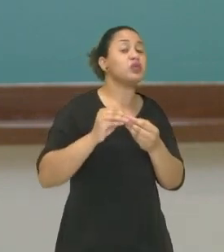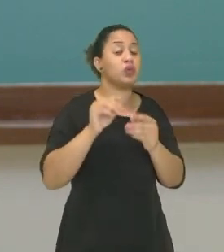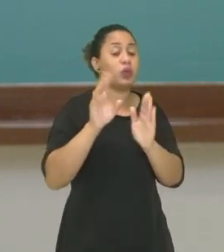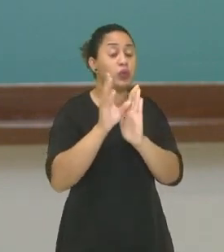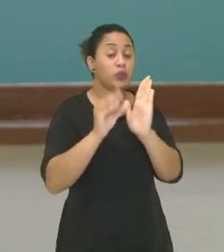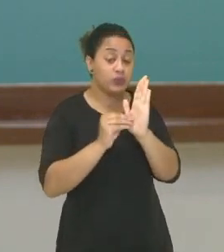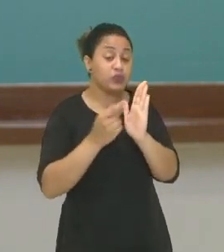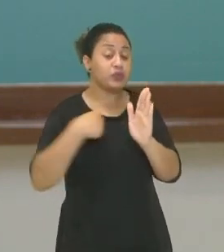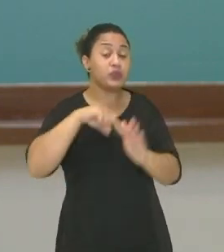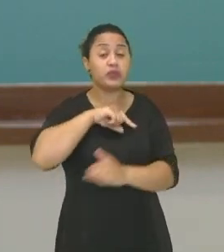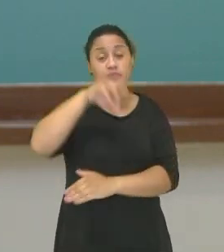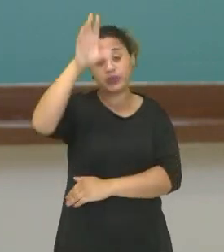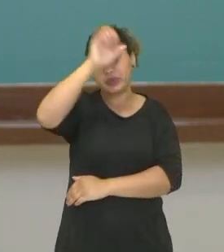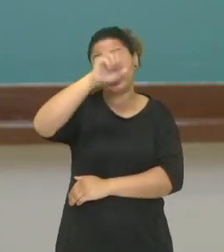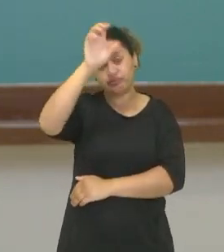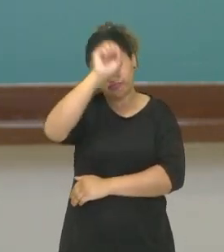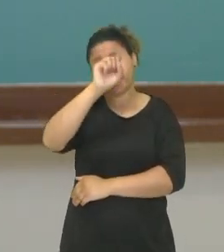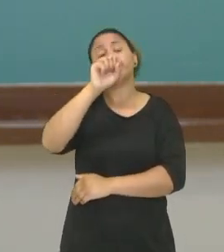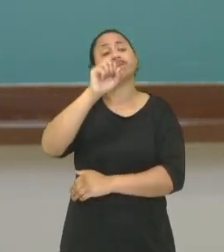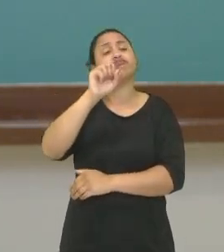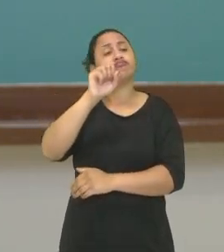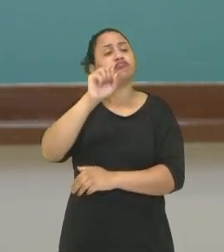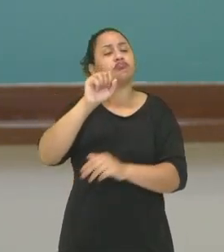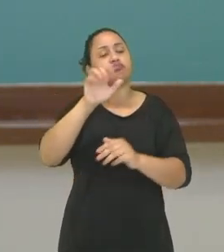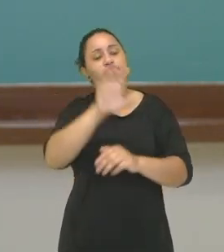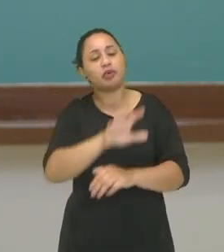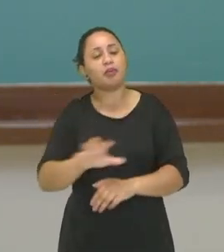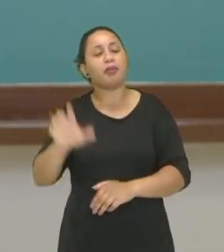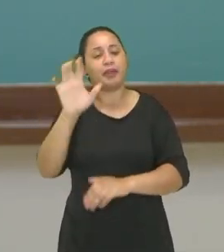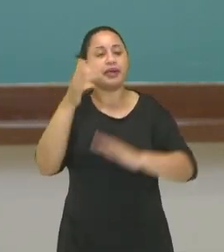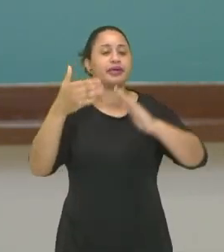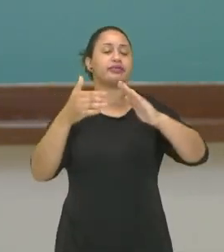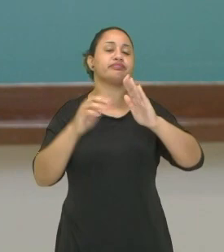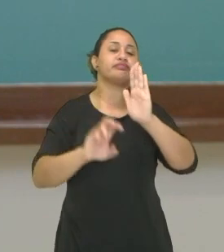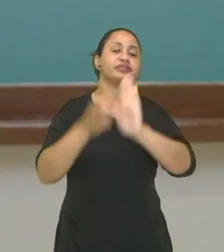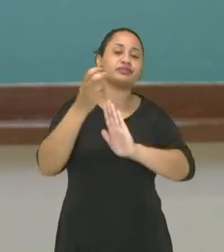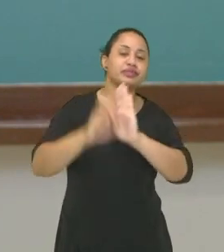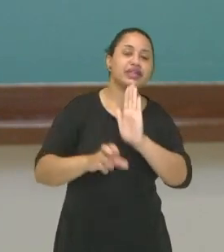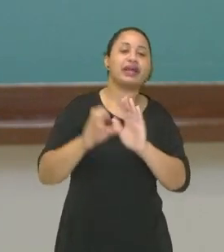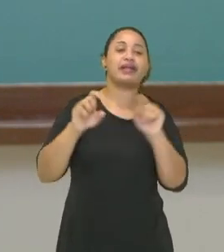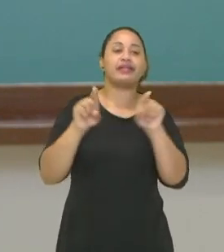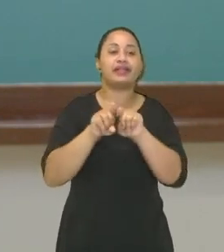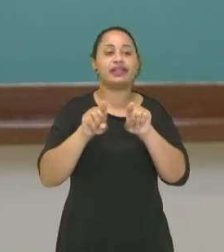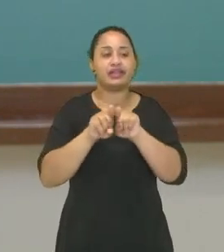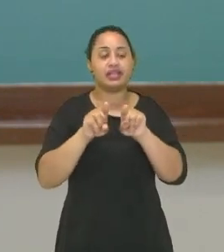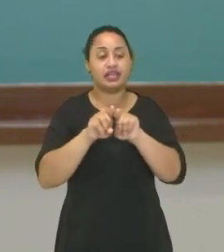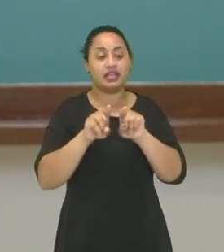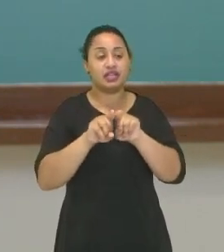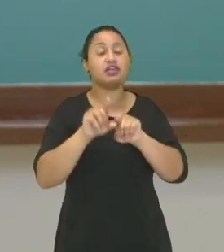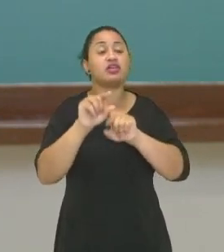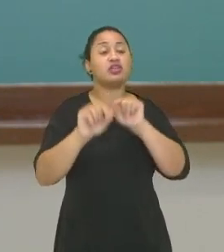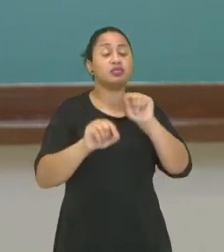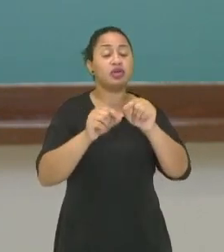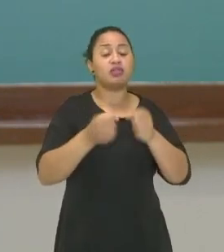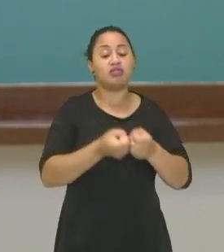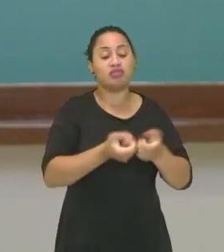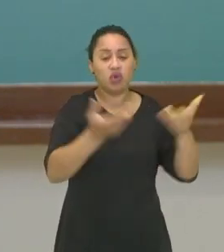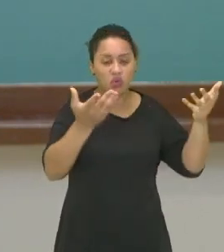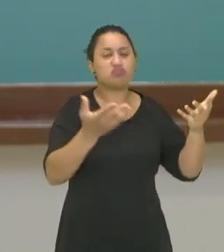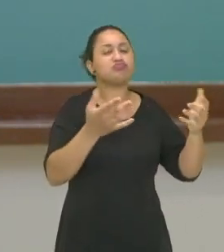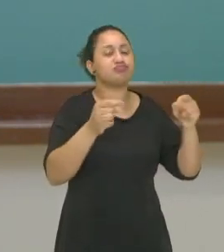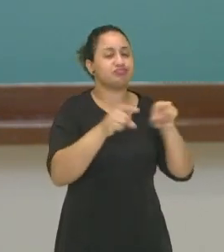assunto que a gente está trabalhando ali com relação a essa pirâmide de energia e também ali essa questão de fluxo e tudo